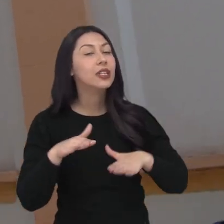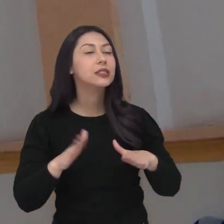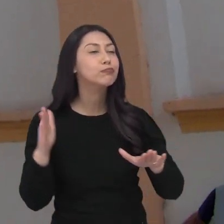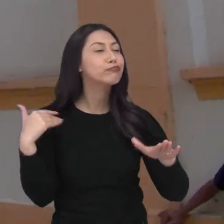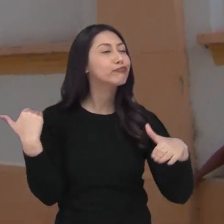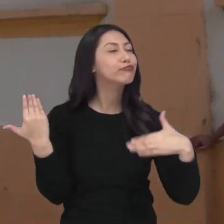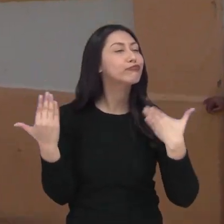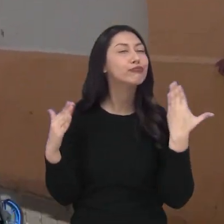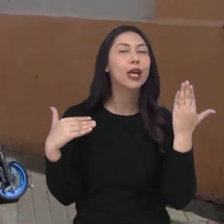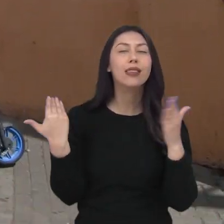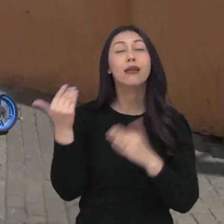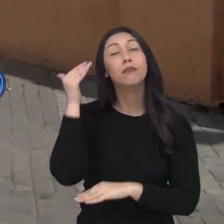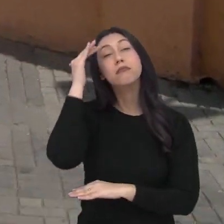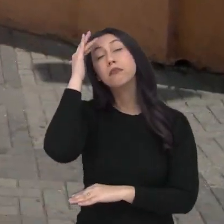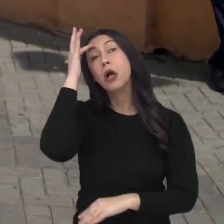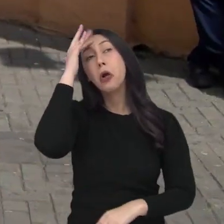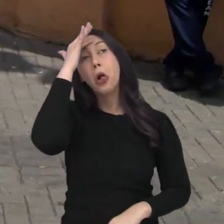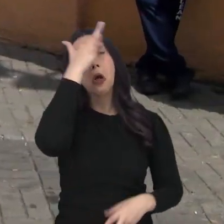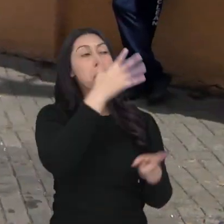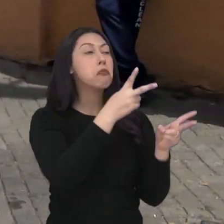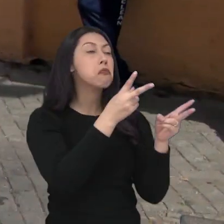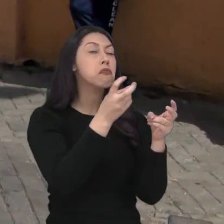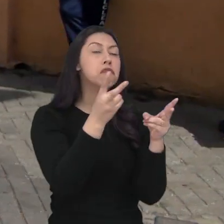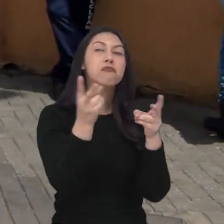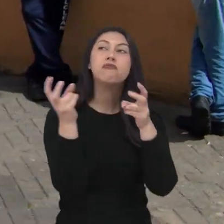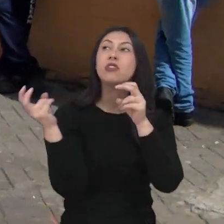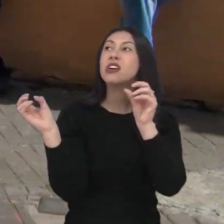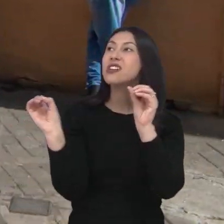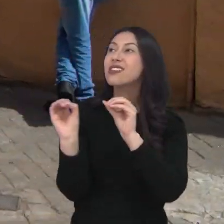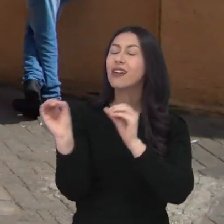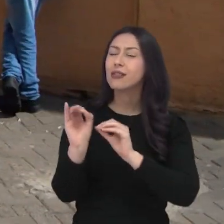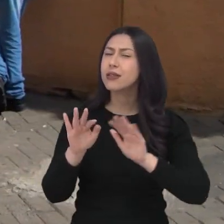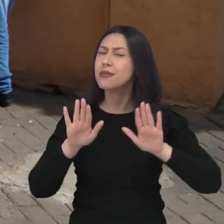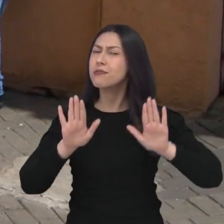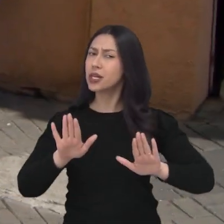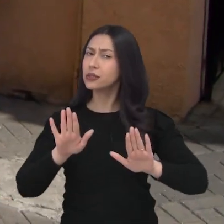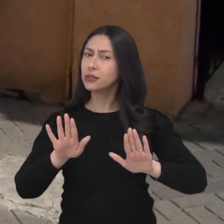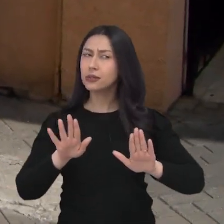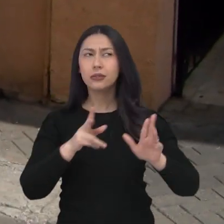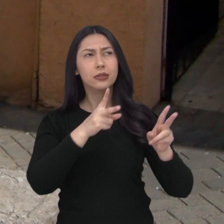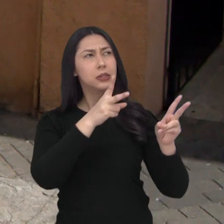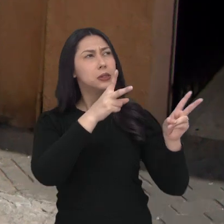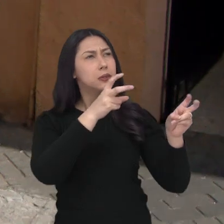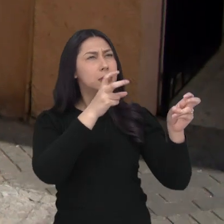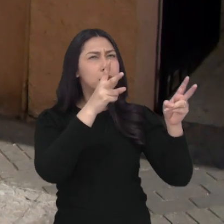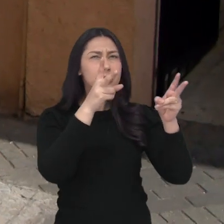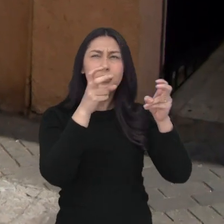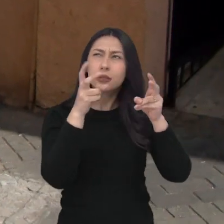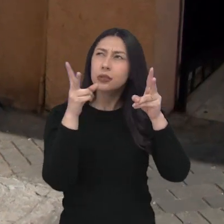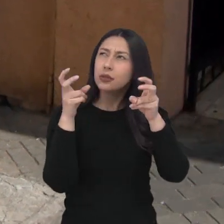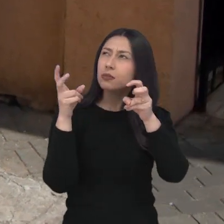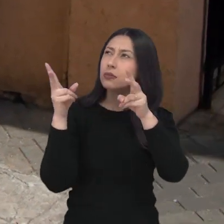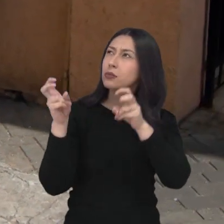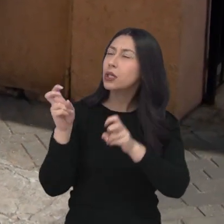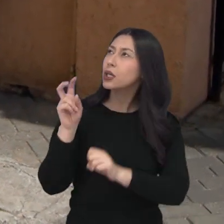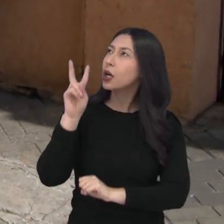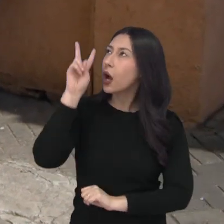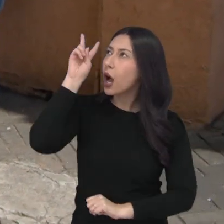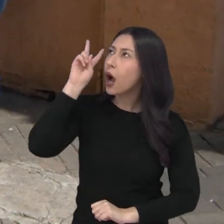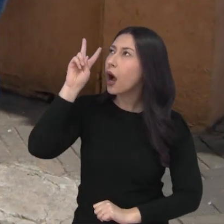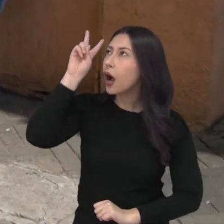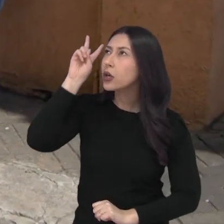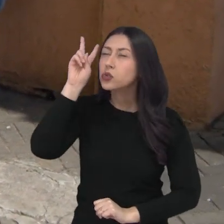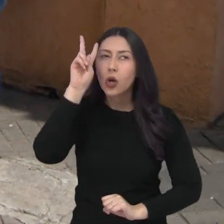A gente às vezes caminha pela cidade um pouco distraído, sem prestar muita atenção à nossa volta. Mas se a gente parar para observar um pouquinho, vai